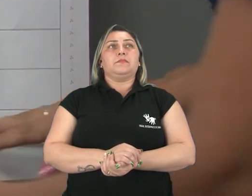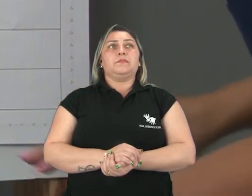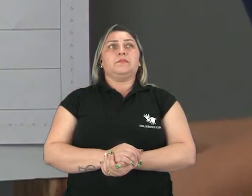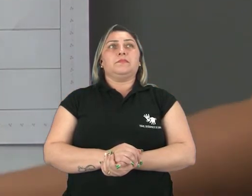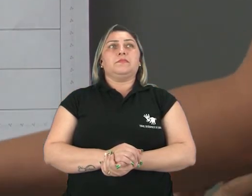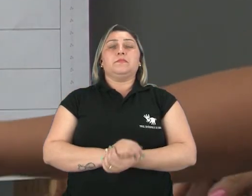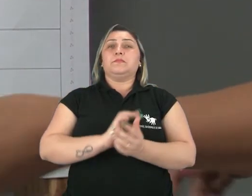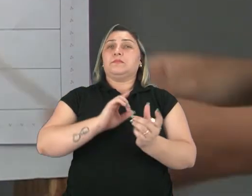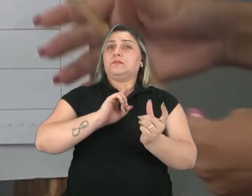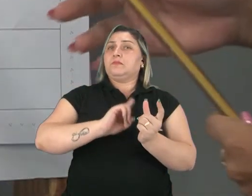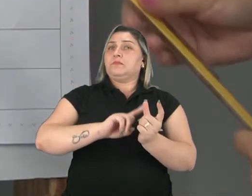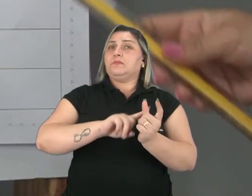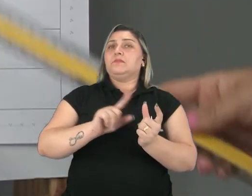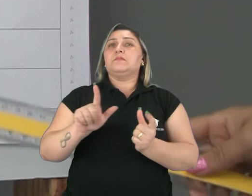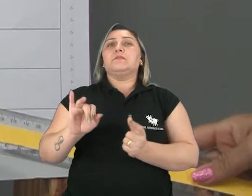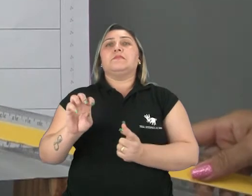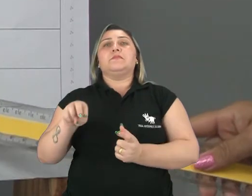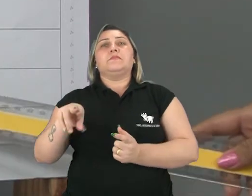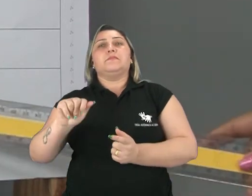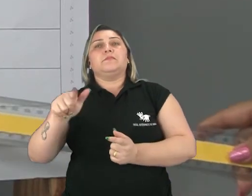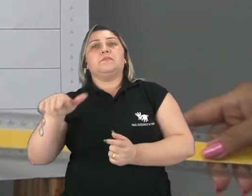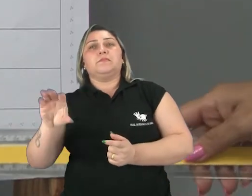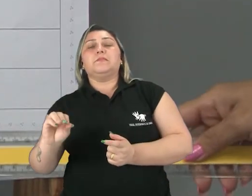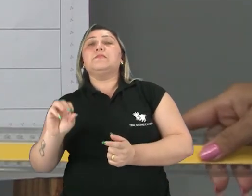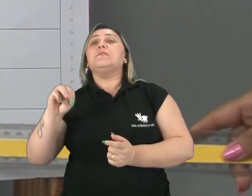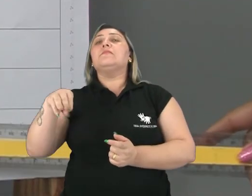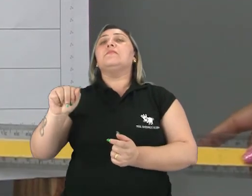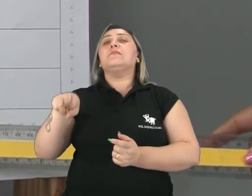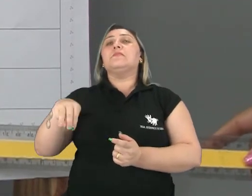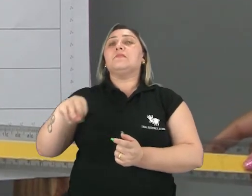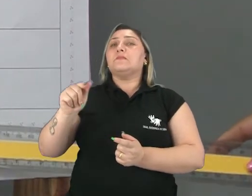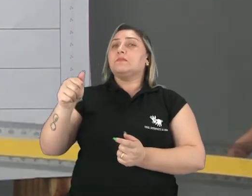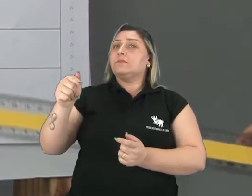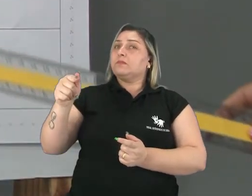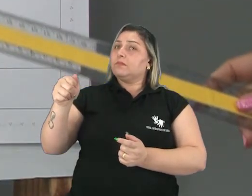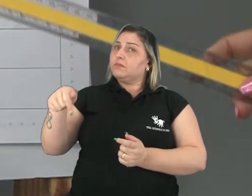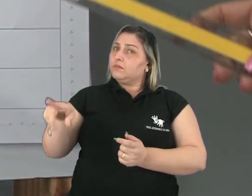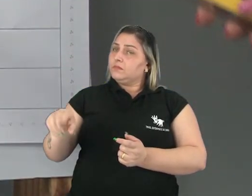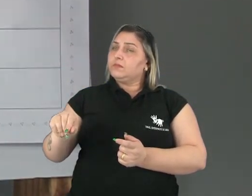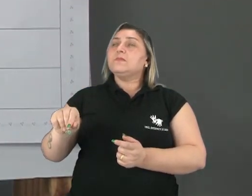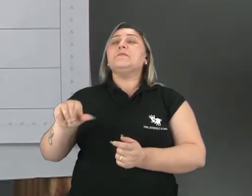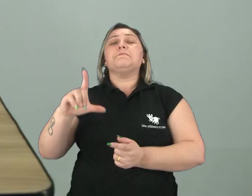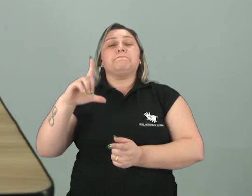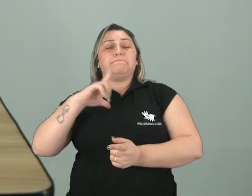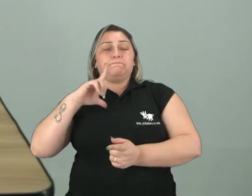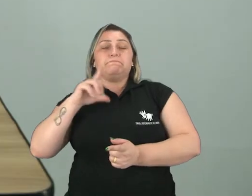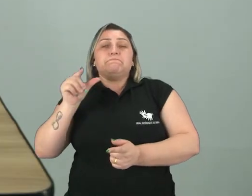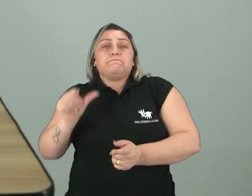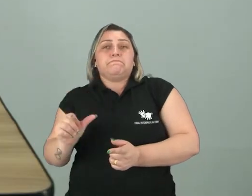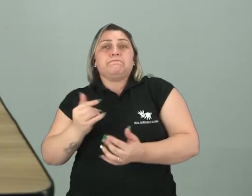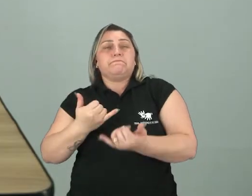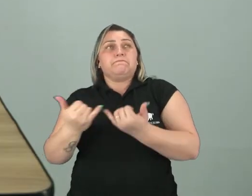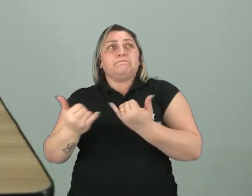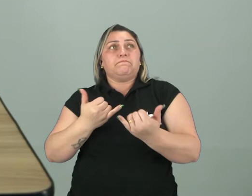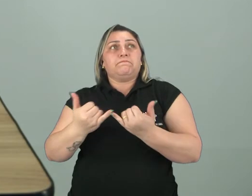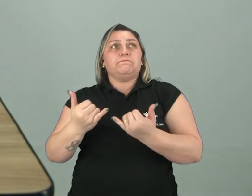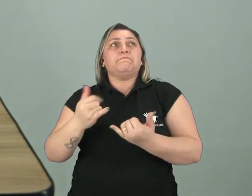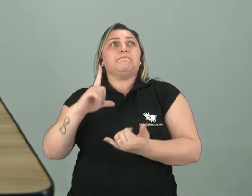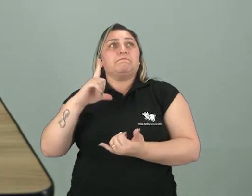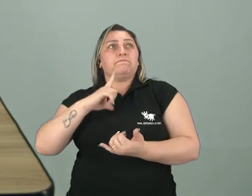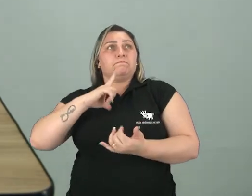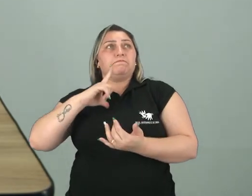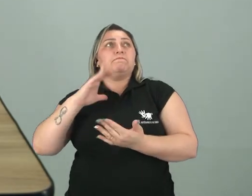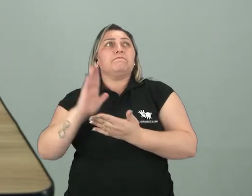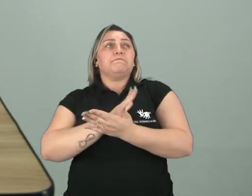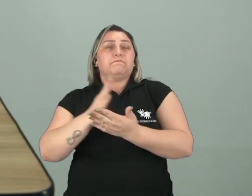O que é uma palavra limão e mamão também tem sons semelhantes vamos ver se